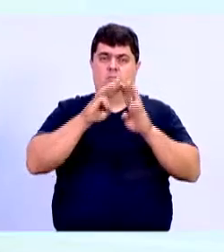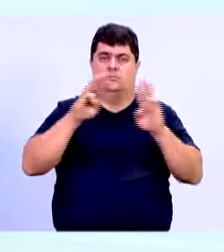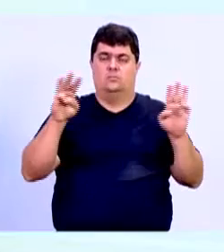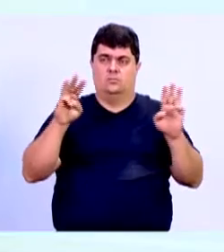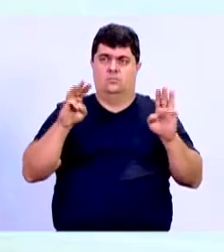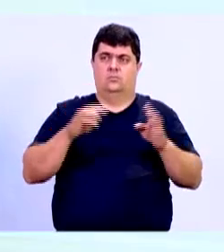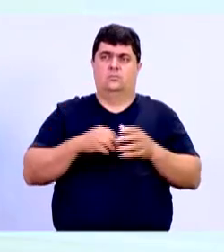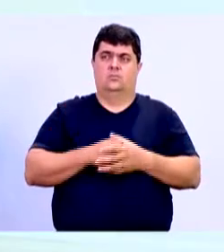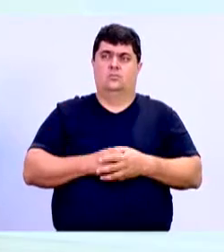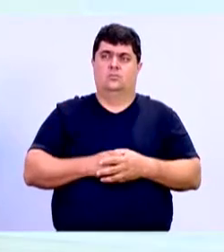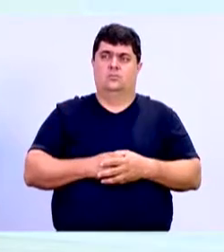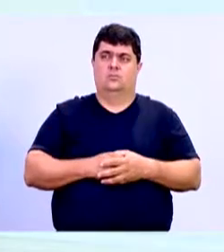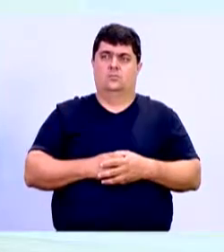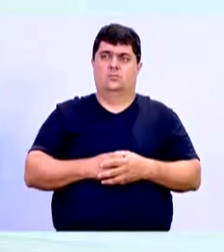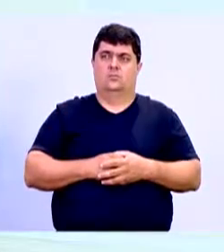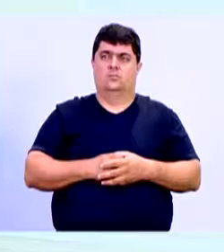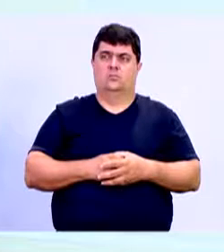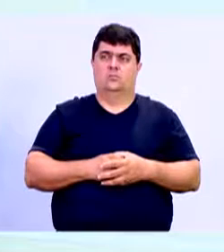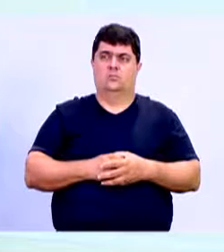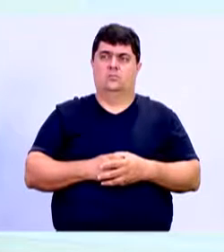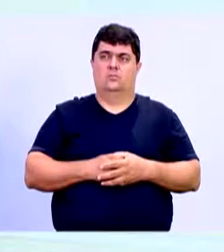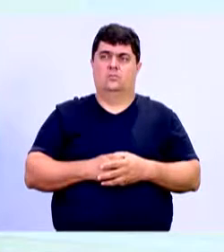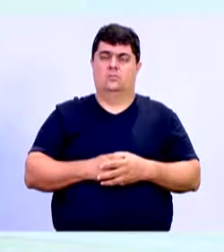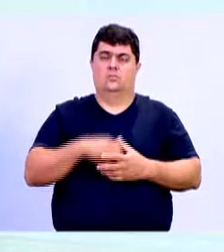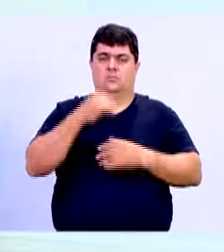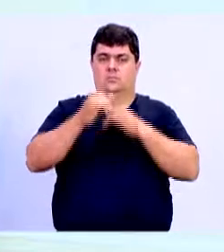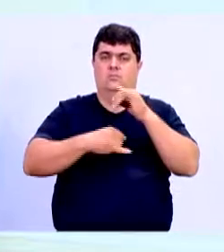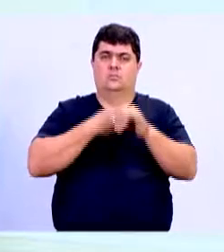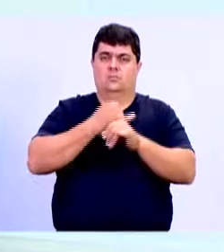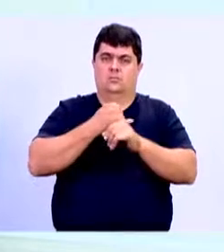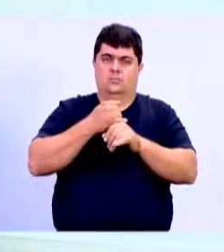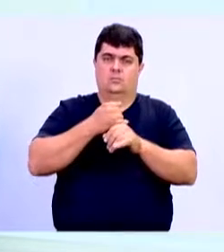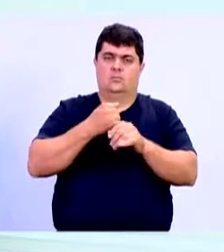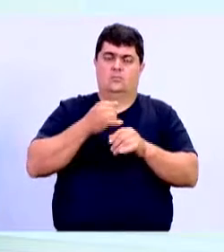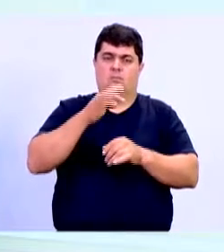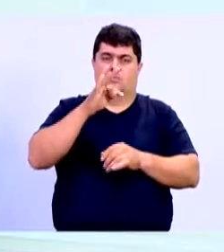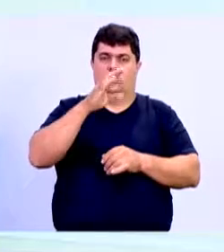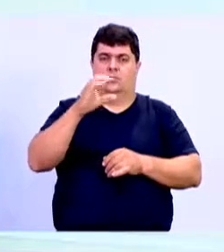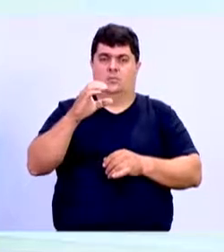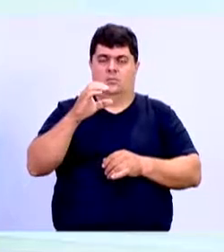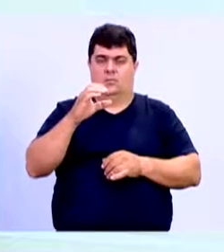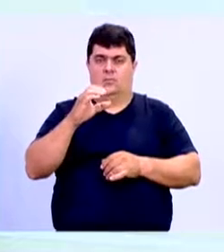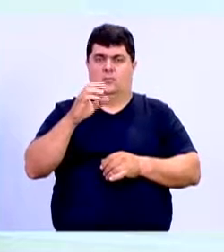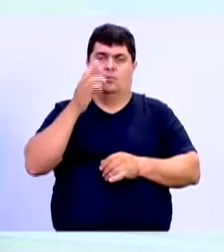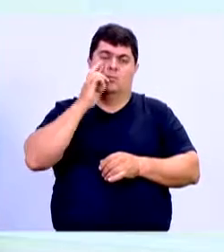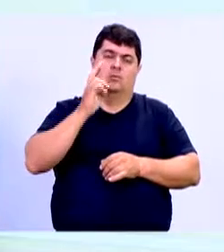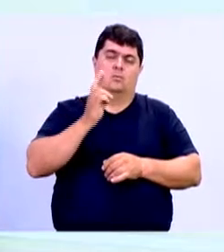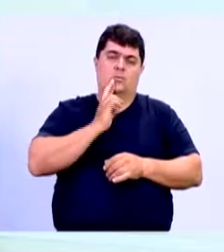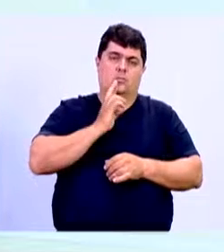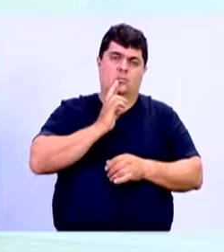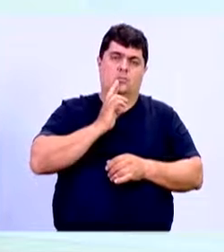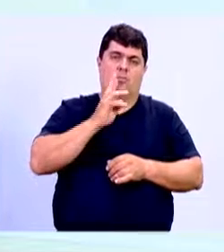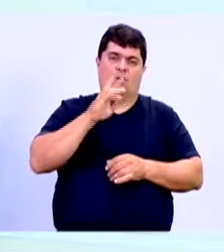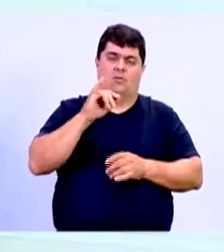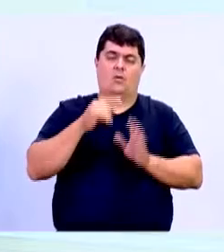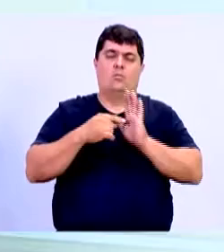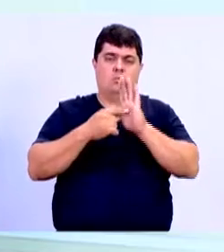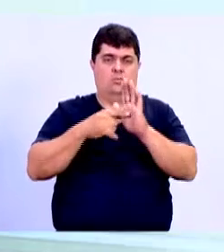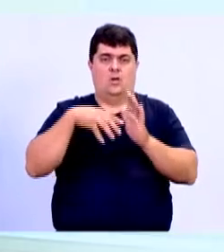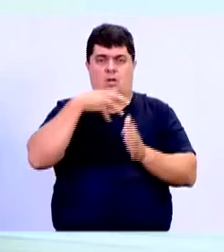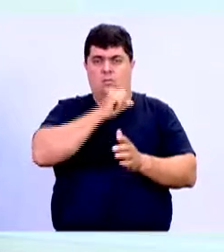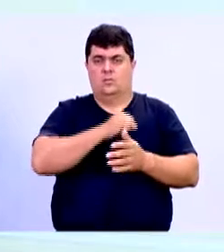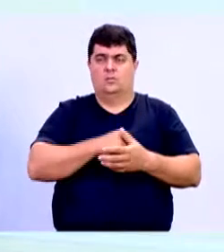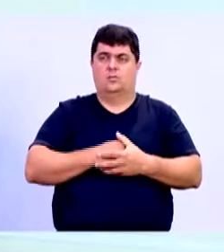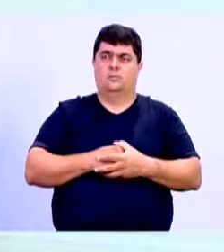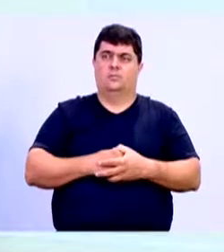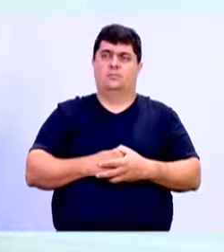facilmente localizado na internet, é só fazer uma busca, Tribunal de Contas Rondônia, que vai aparecer lá, logo no